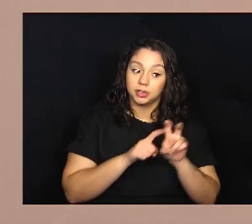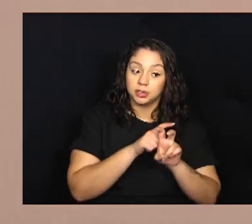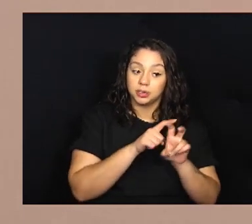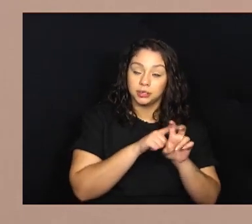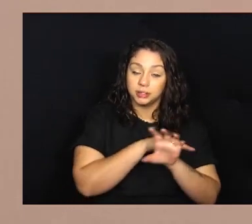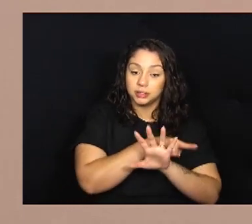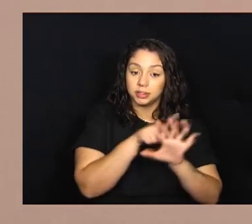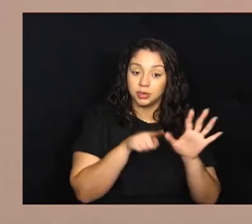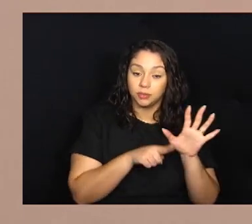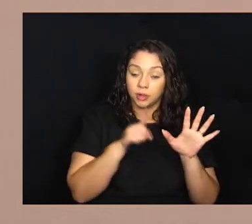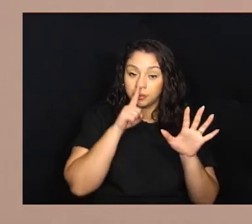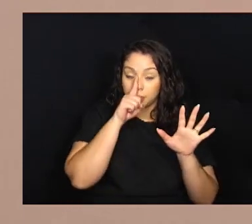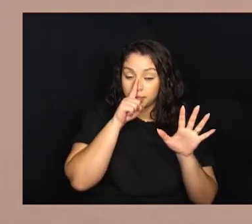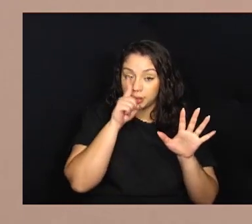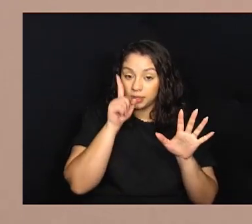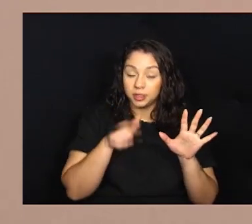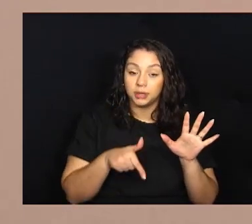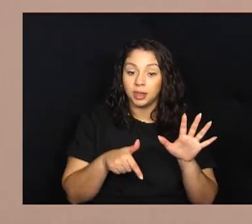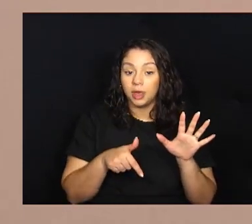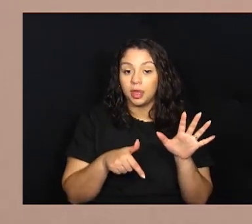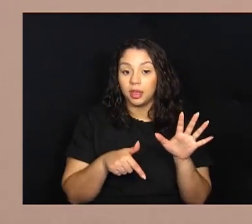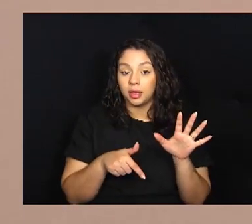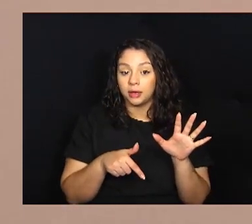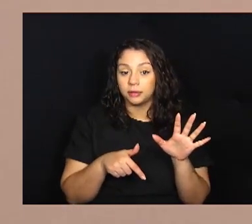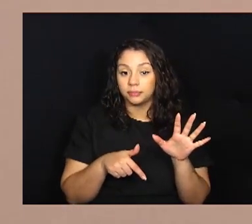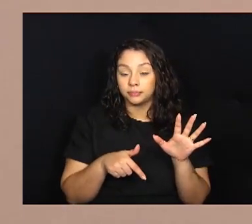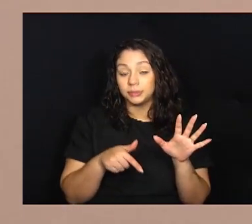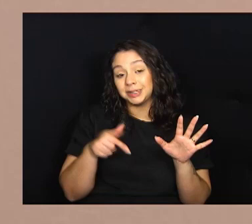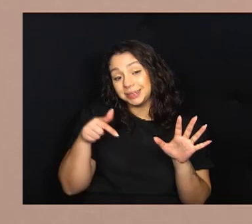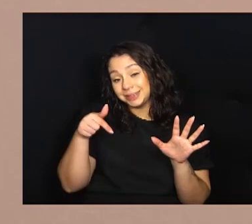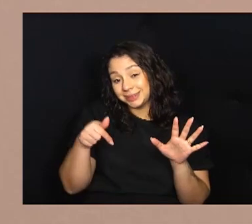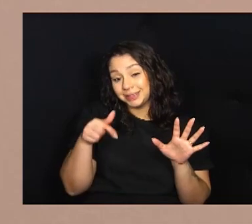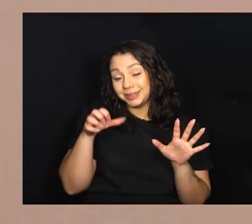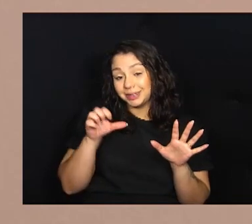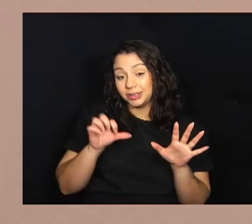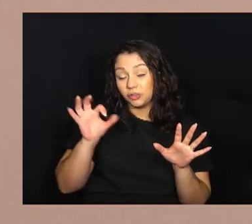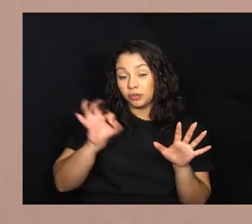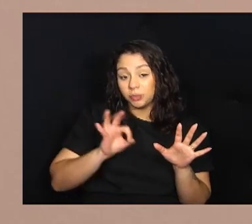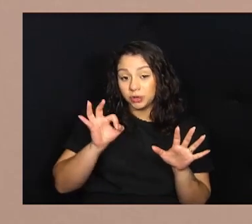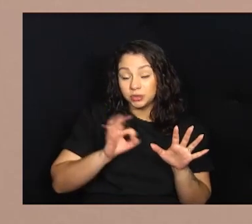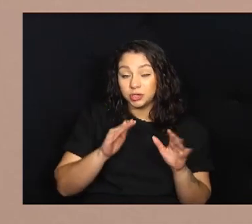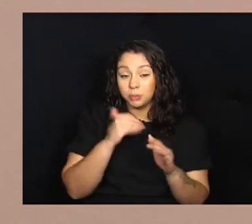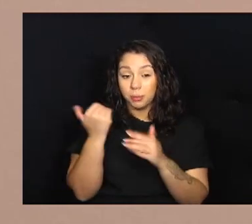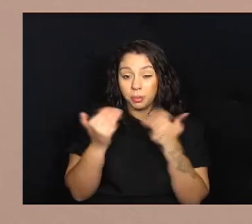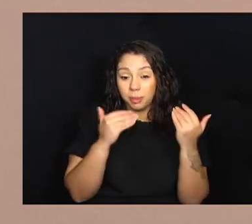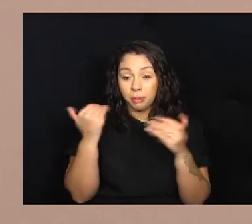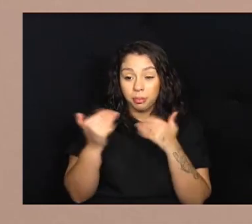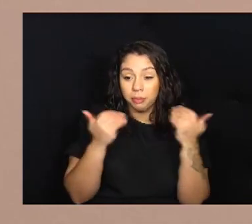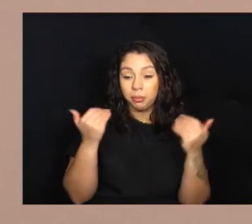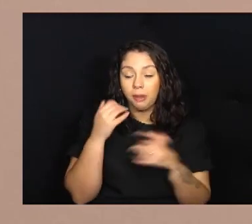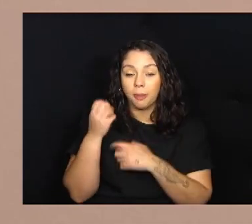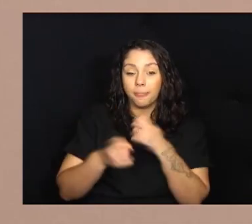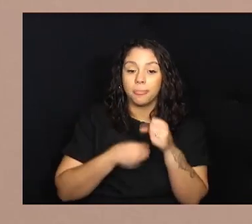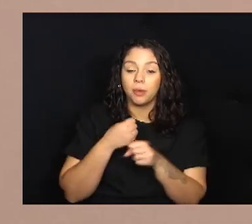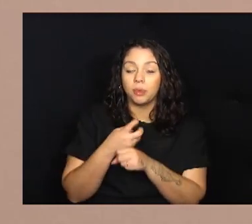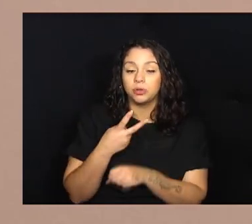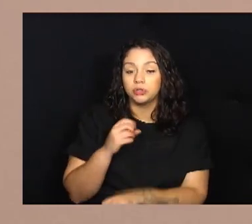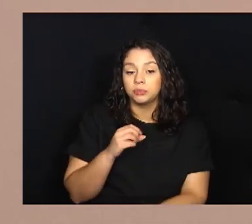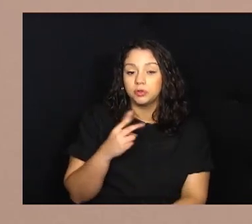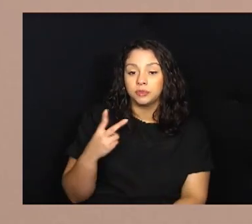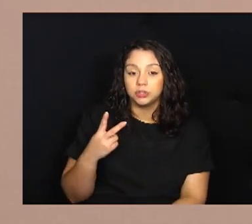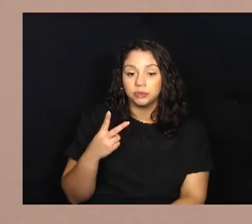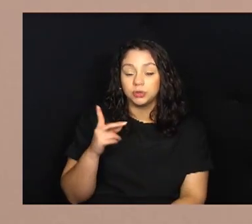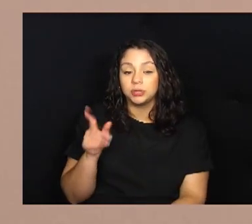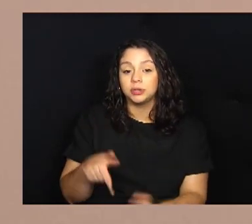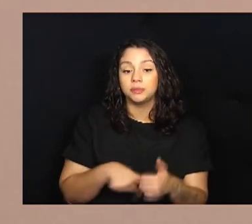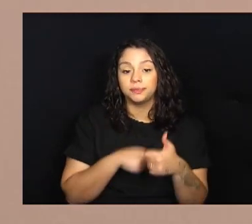perigosas que se concentraram cerca de 79% das mortes no ano de 2022, que foi